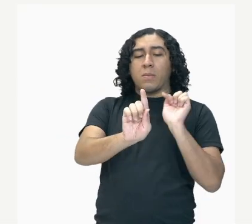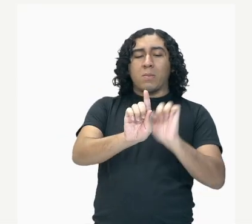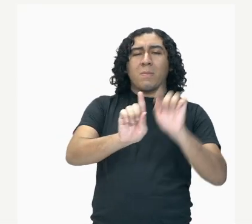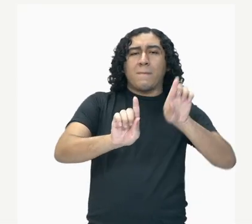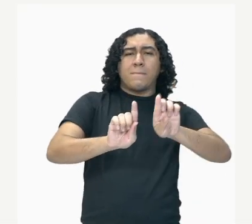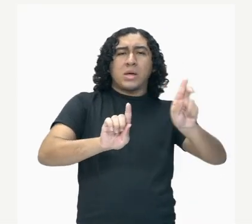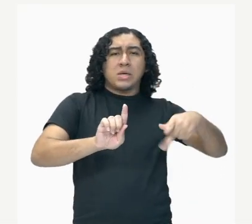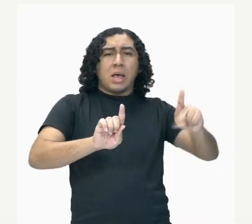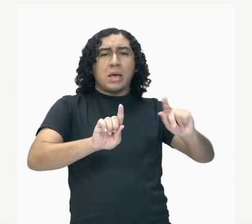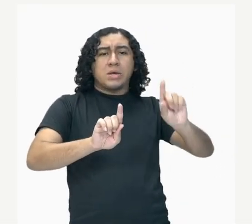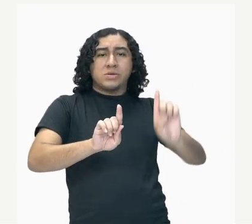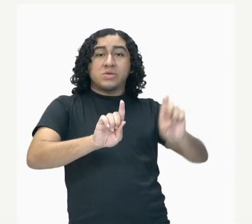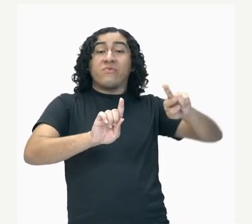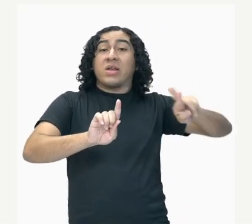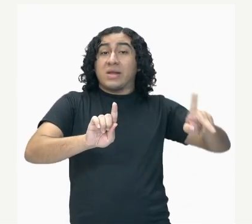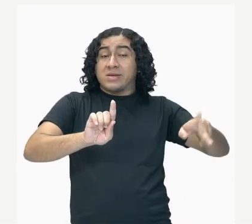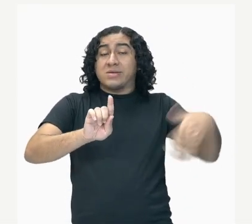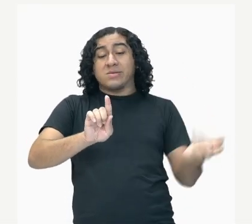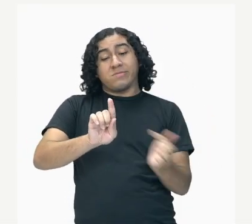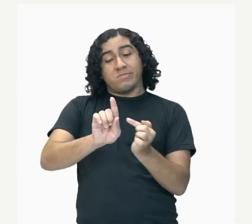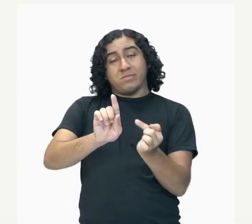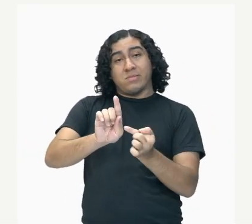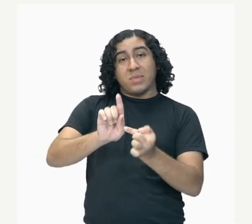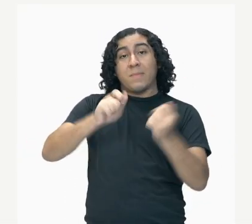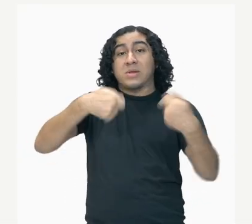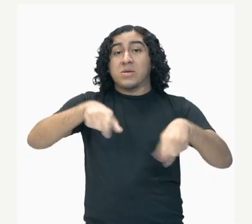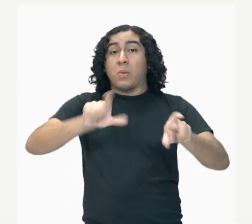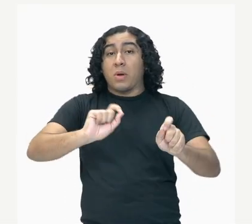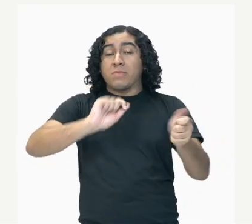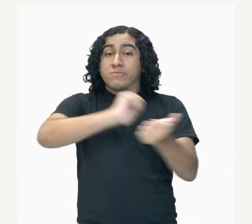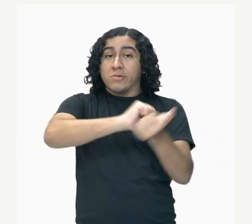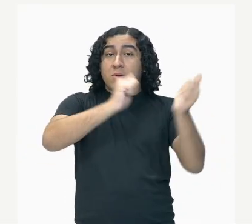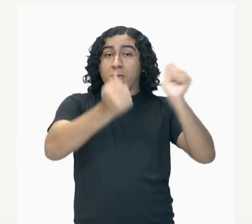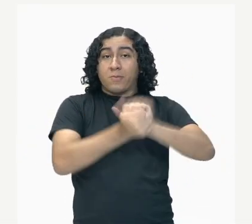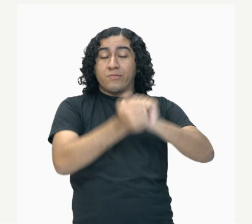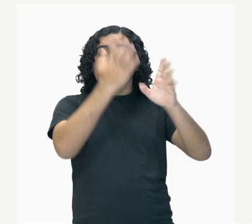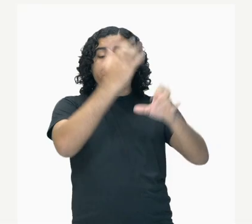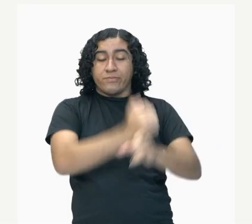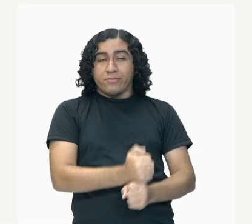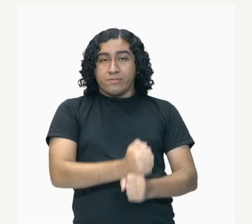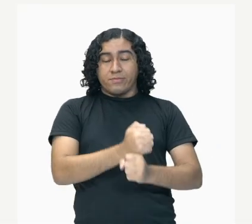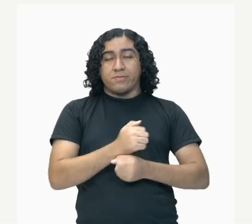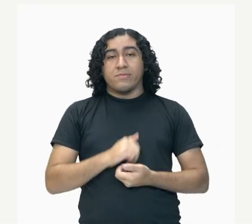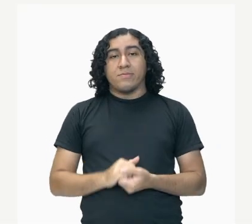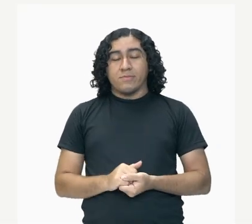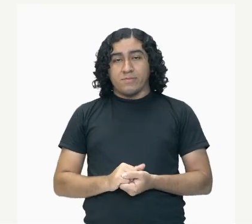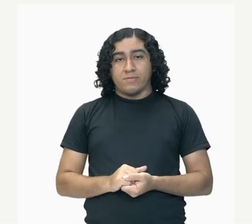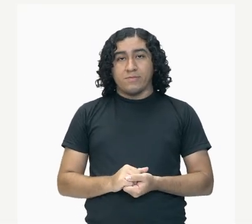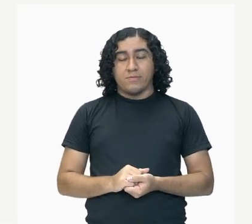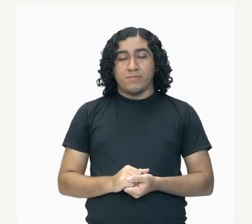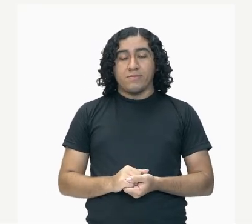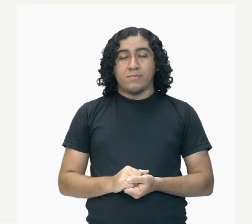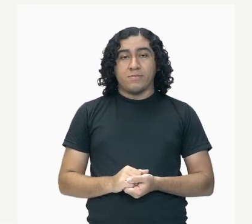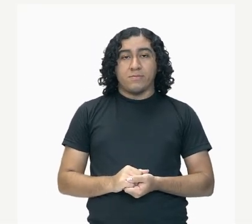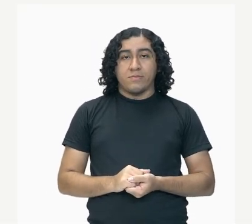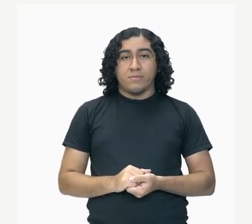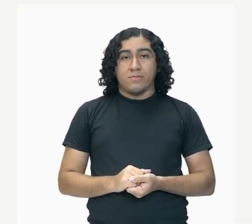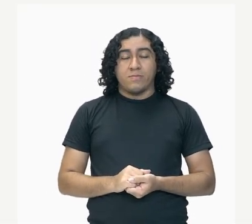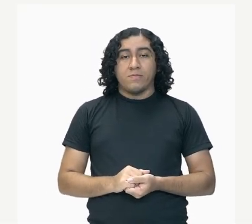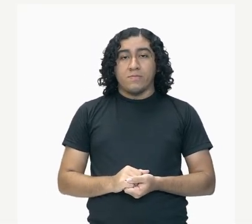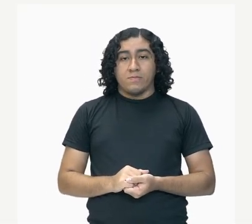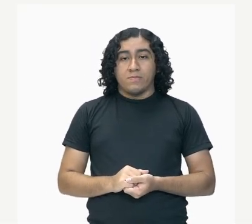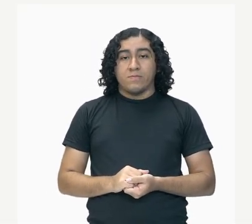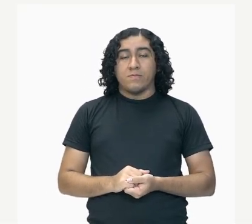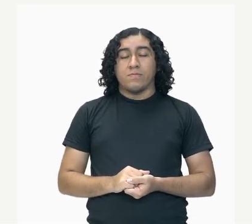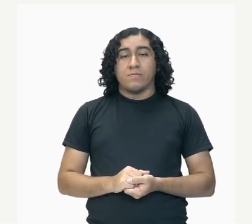ela veio em gramas O que significa que a gente vai ter que fazer aí uma conversão de unidades eu vou ter